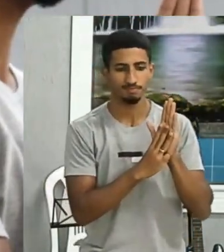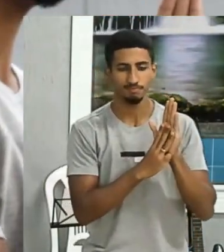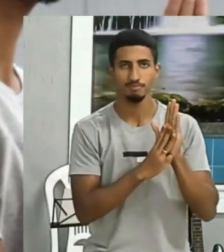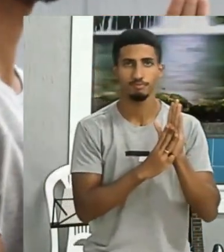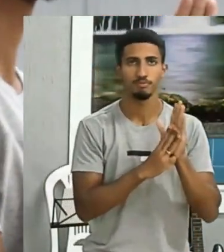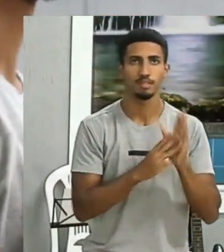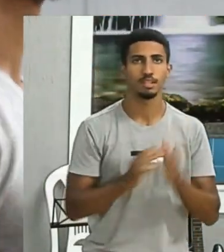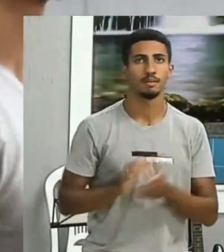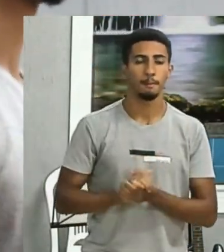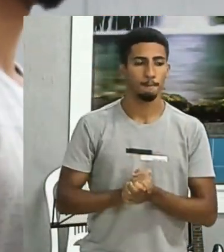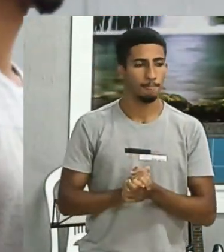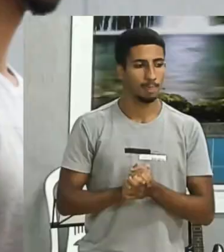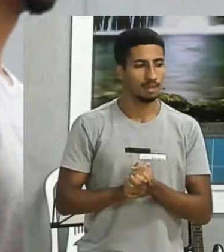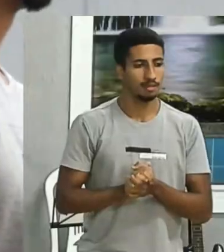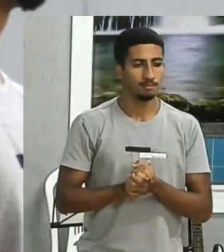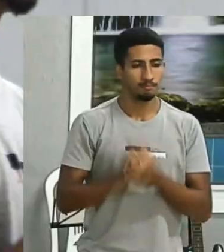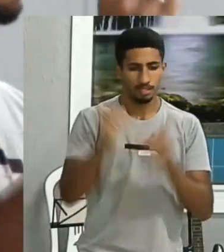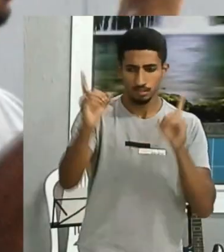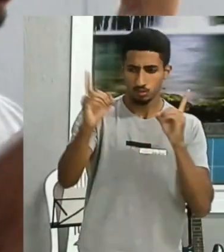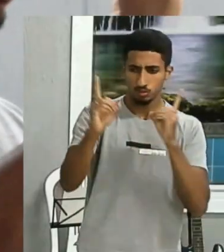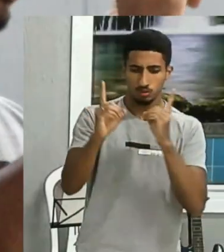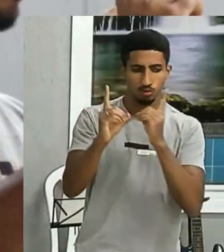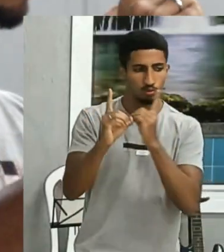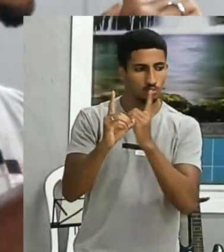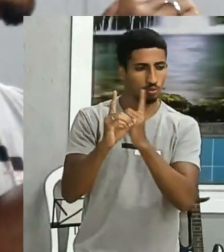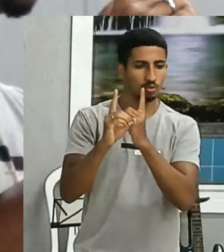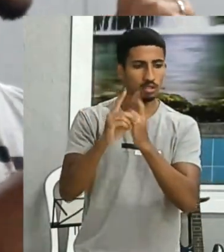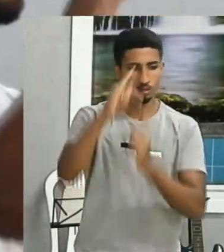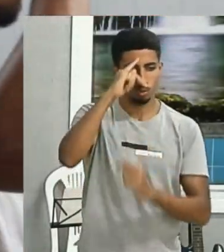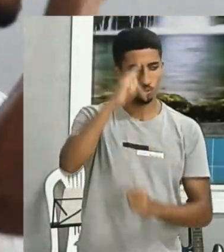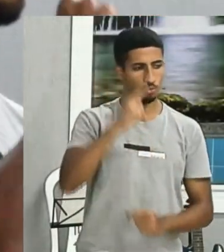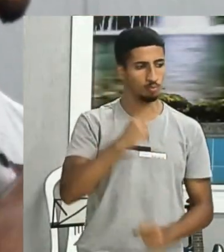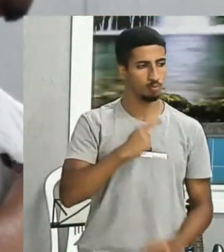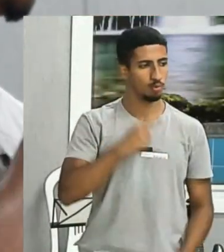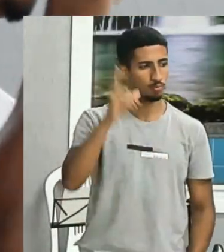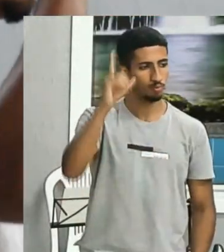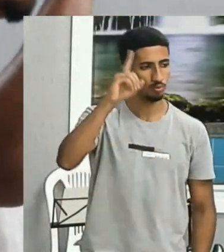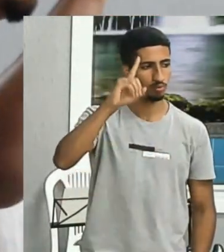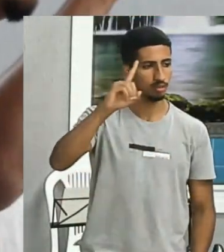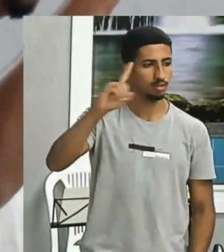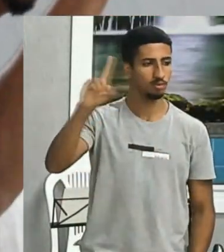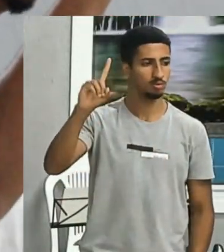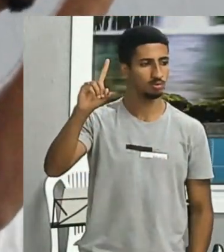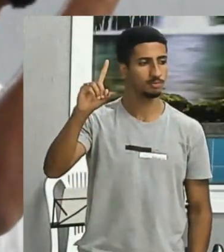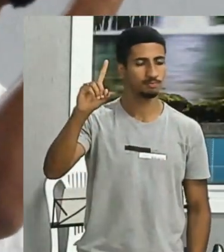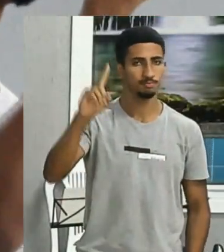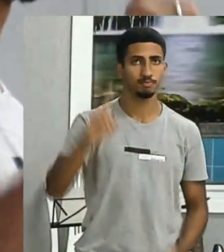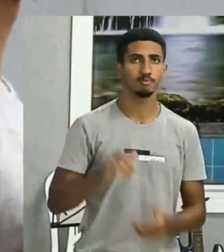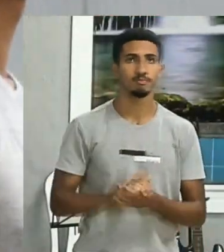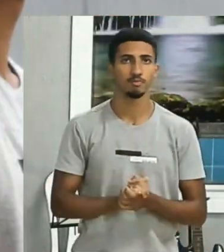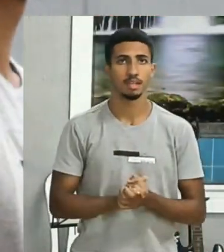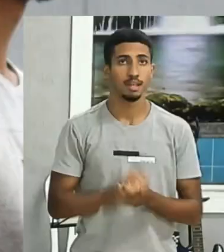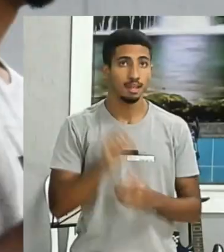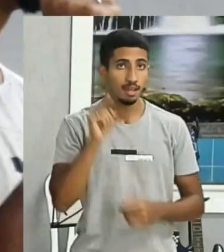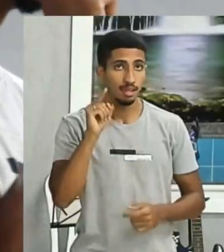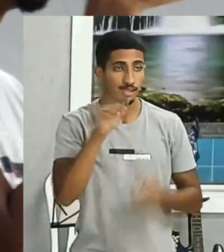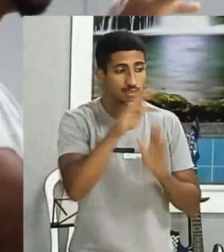dias. O ancião de dias é o próprio Deus. Então, esse texto